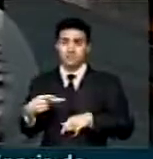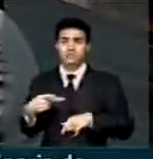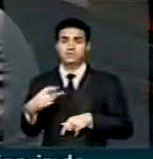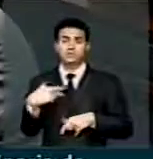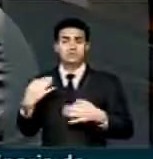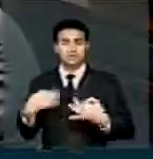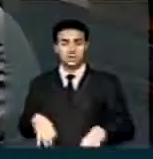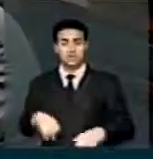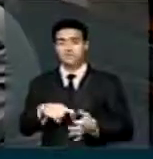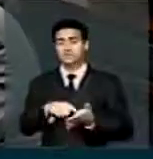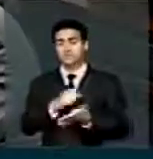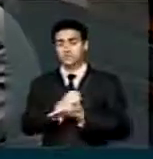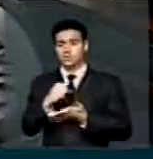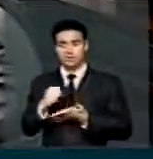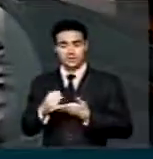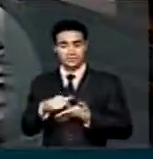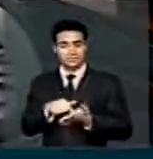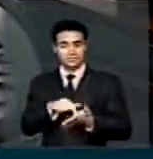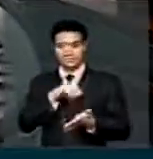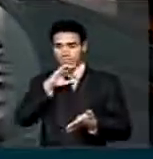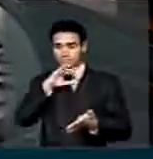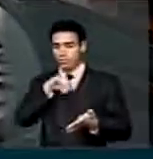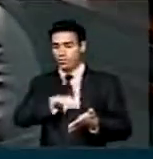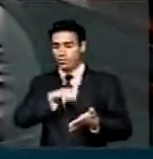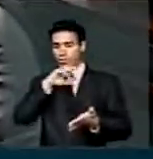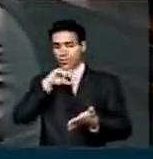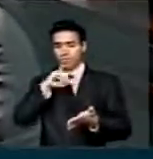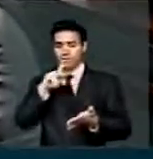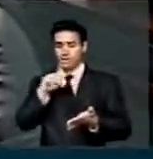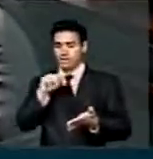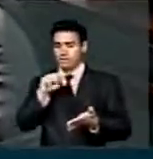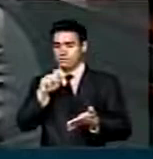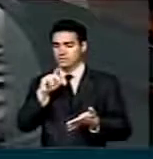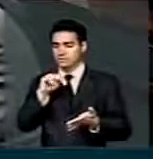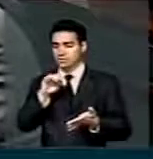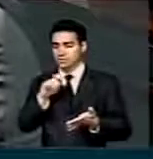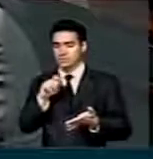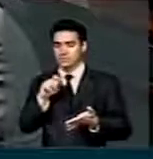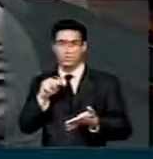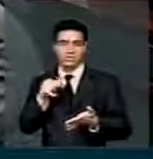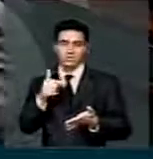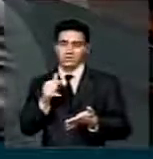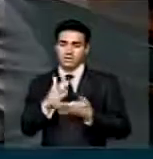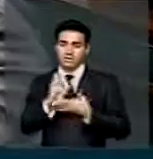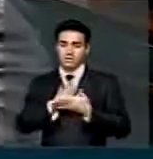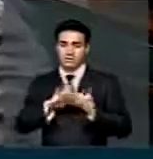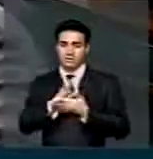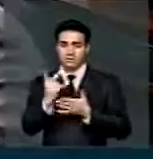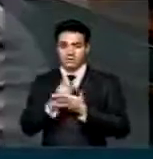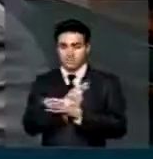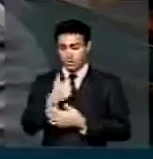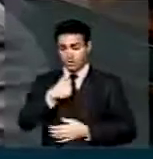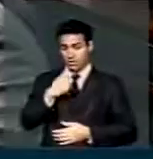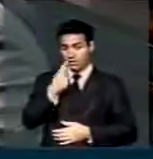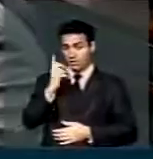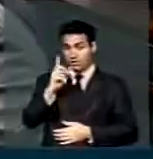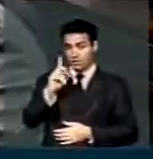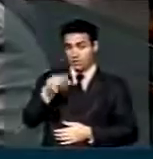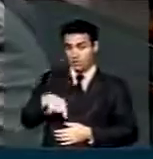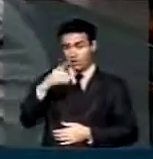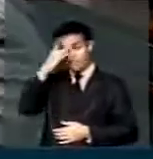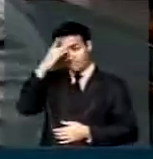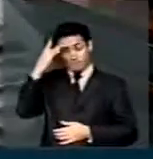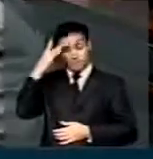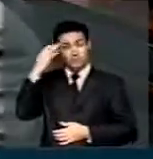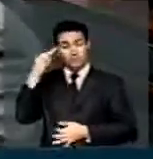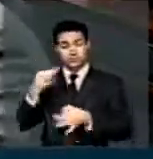esses contratos desastrosos, como Passadina, não teriam ocorrido. Veja, não sou eu nenhum deputado, quem está falando é o promotor,